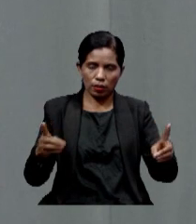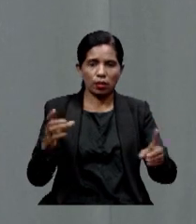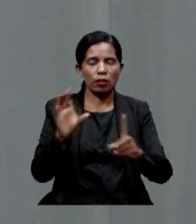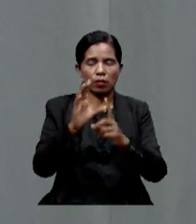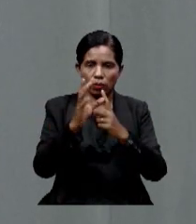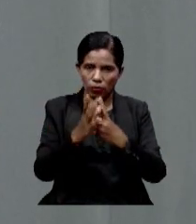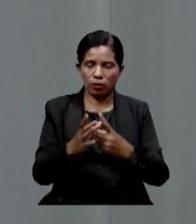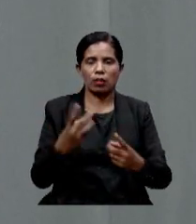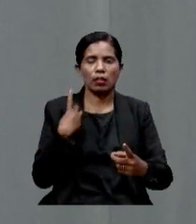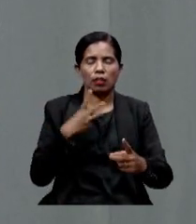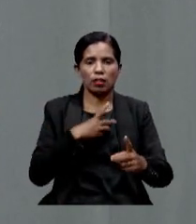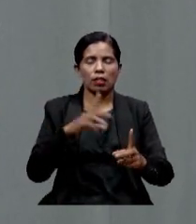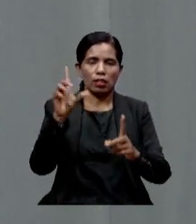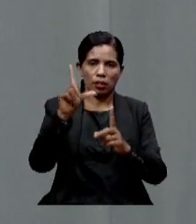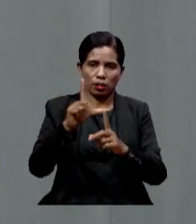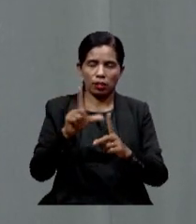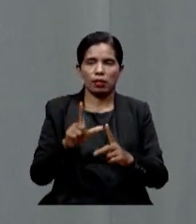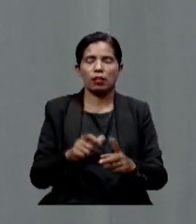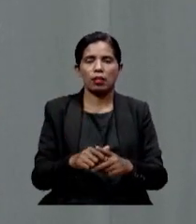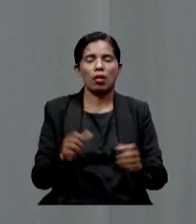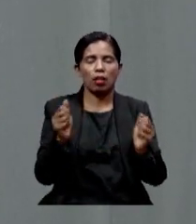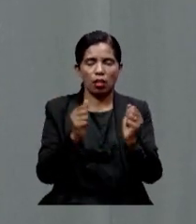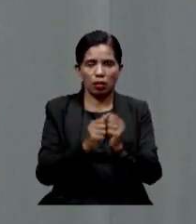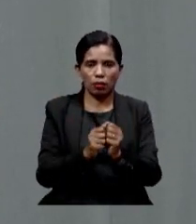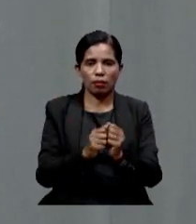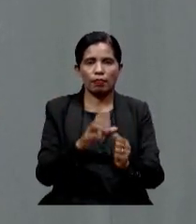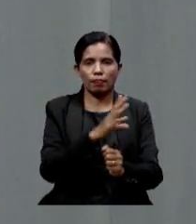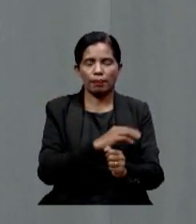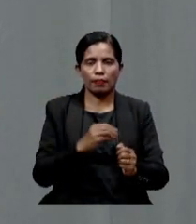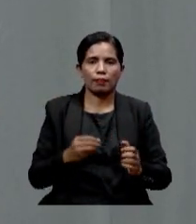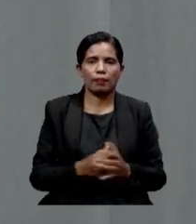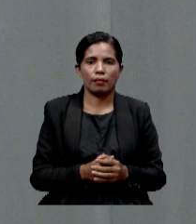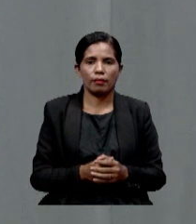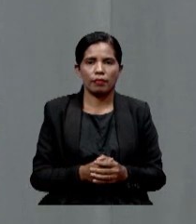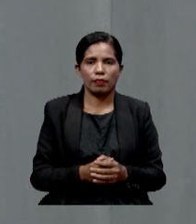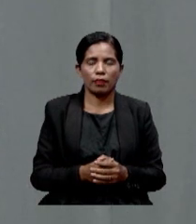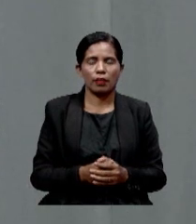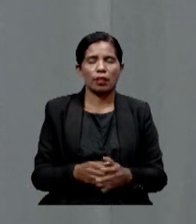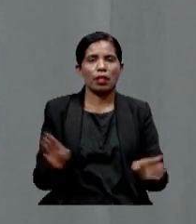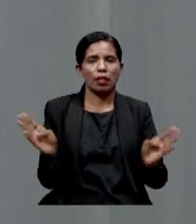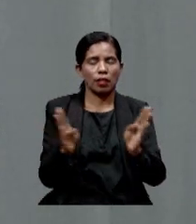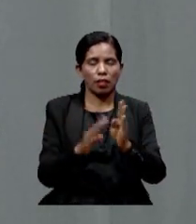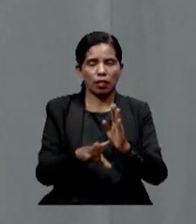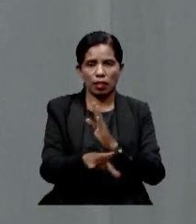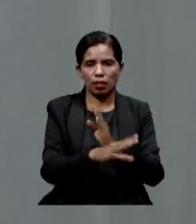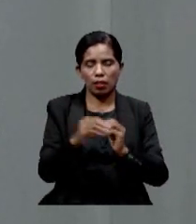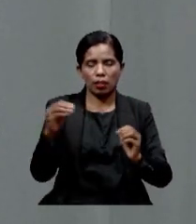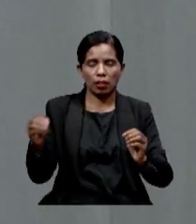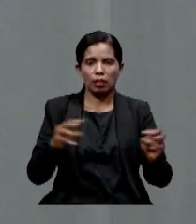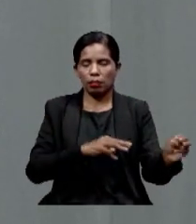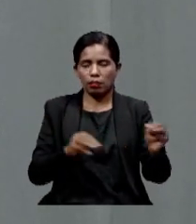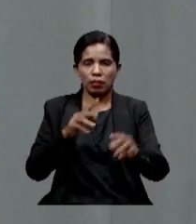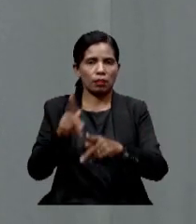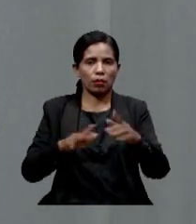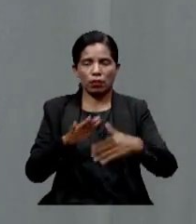tradisaun. Ho prinsipu demokrasia. Prinsipu demokrasia sai alvo para atu muda elemento